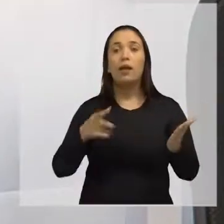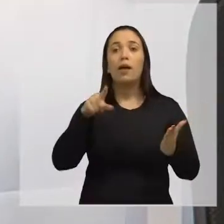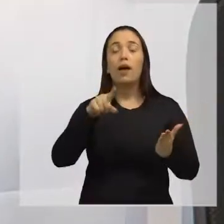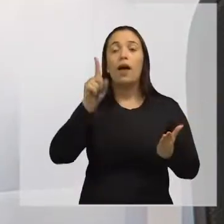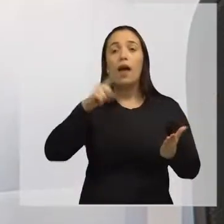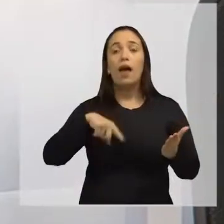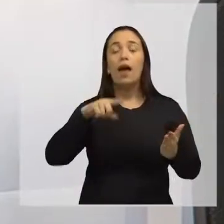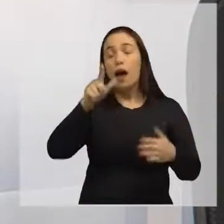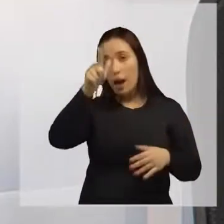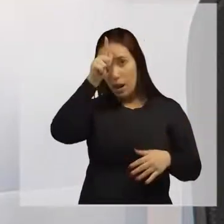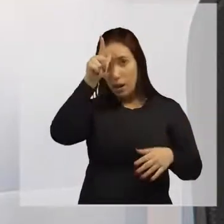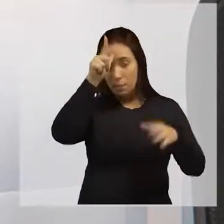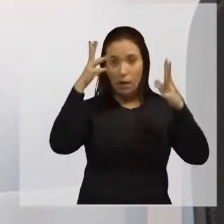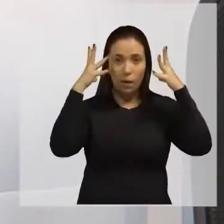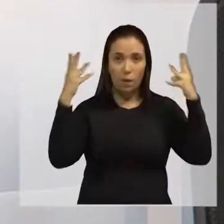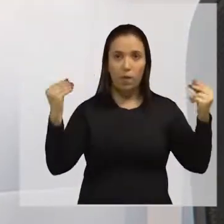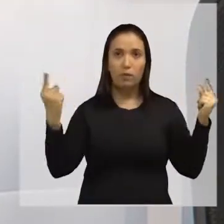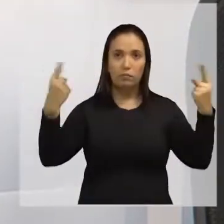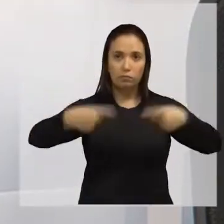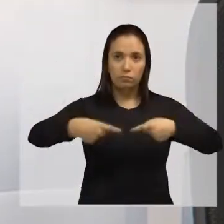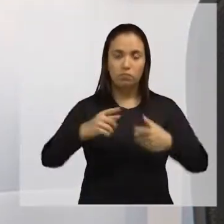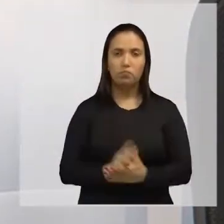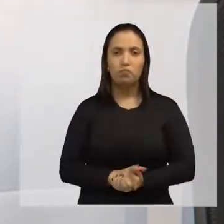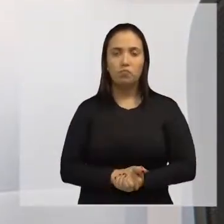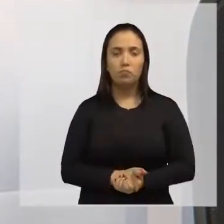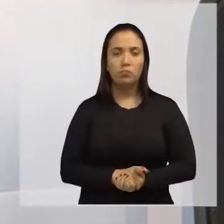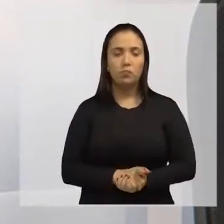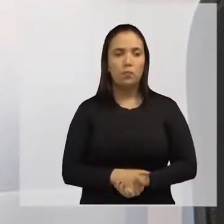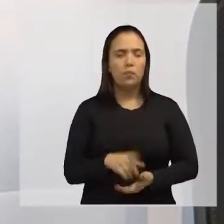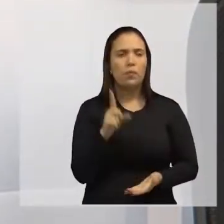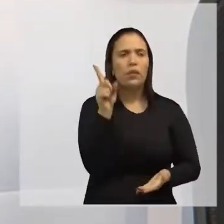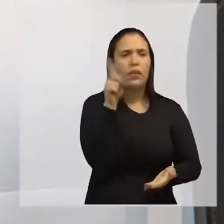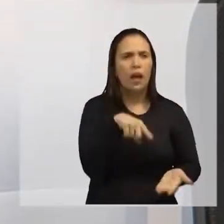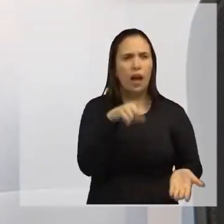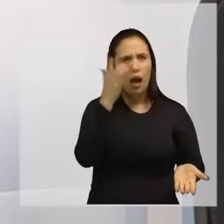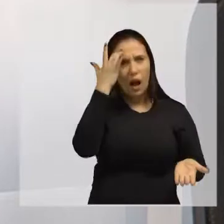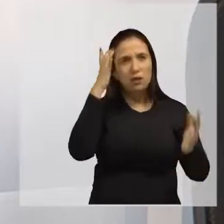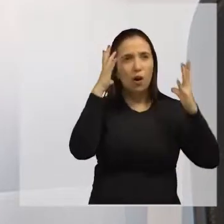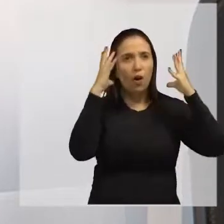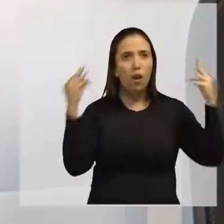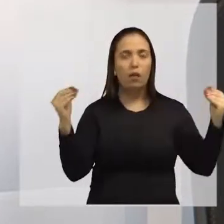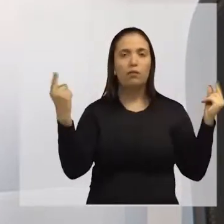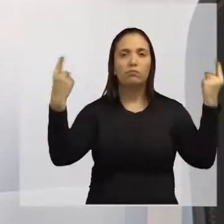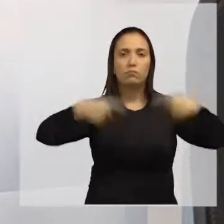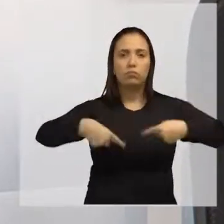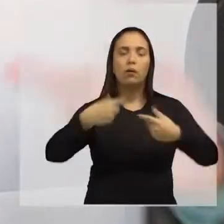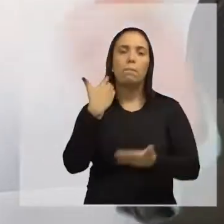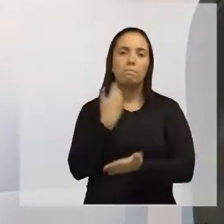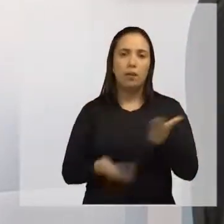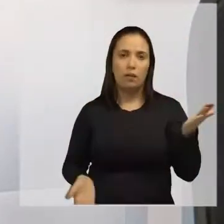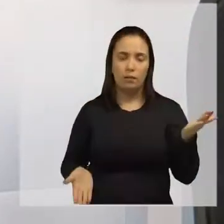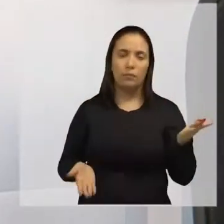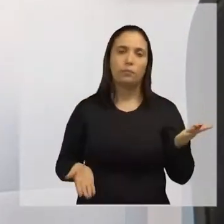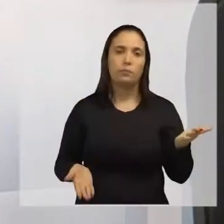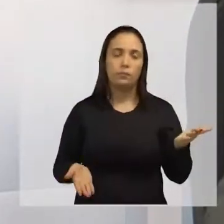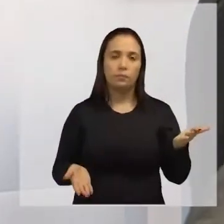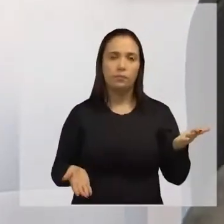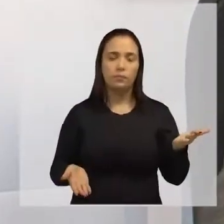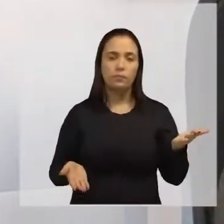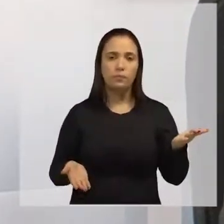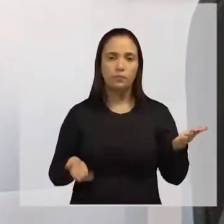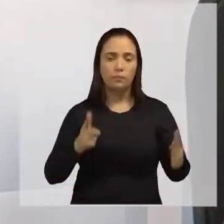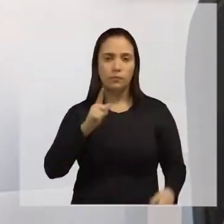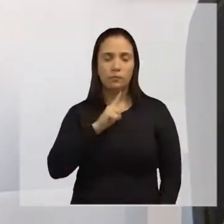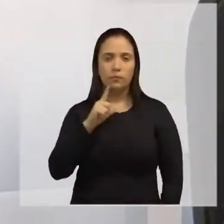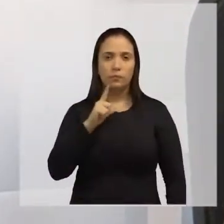Holanda. A gente foi eliminado por quem, Luiz, né? 74? Se mal me engano, pela Holanda. Pela Holanda. Mandou a gente para casa. Não, a gente ficou ainda